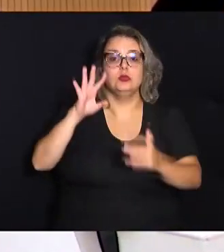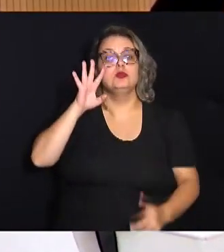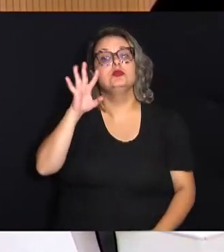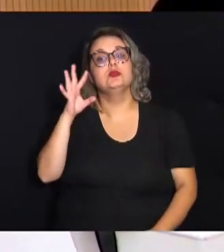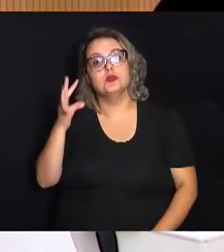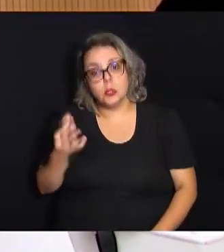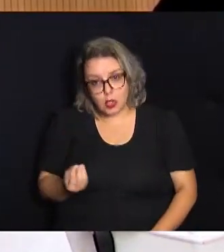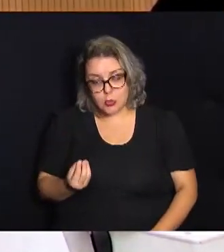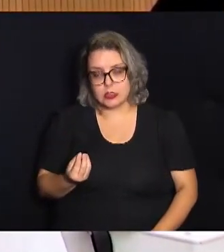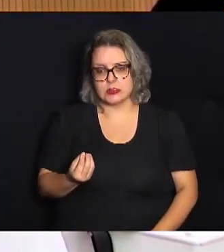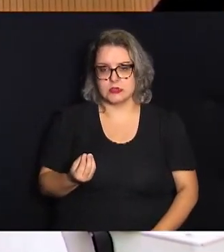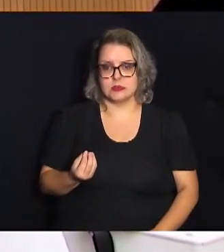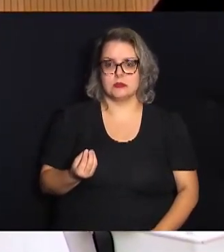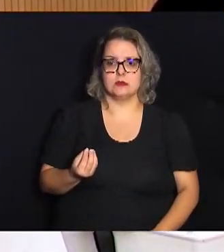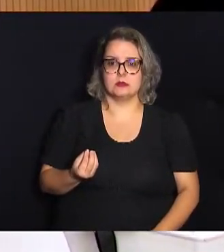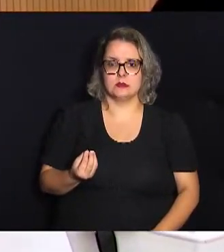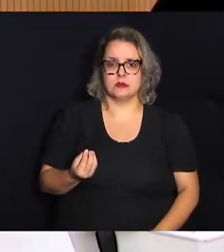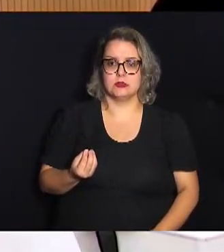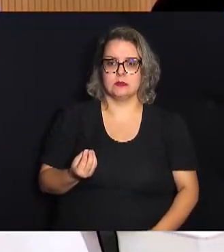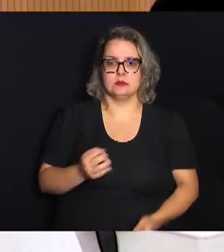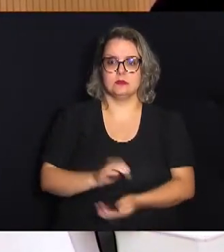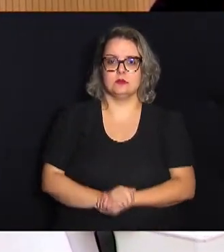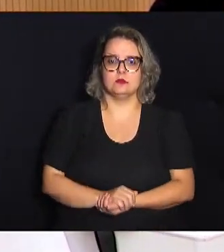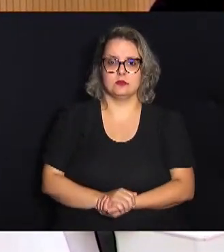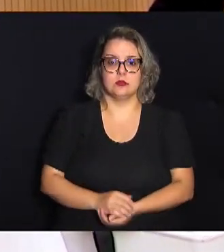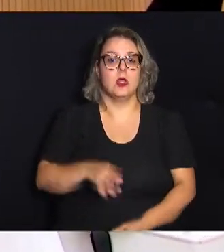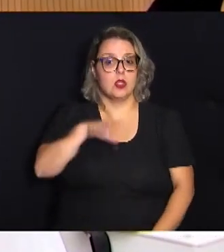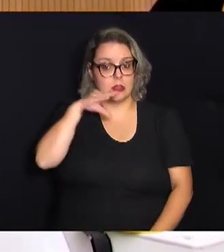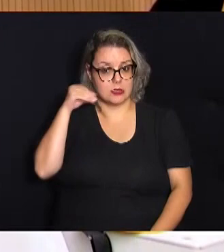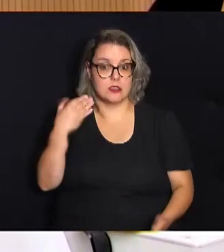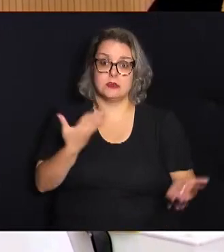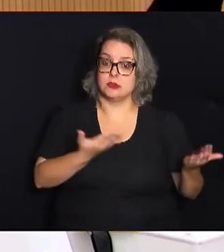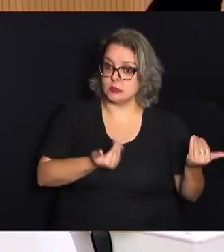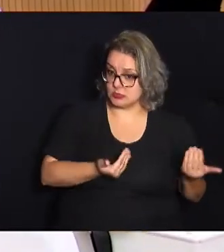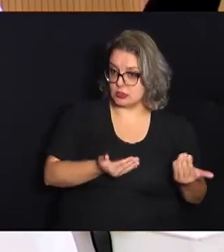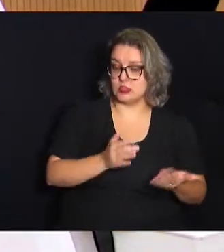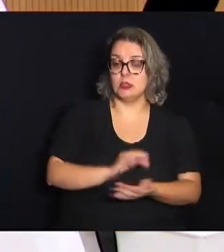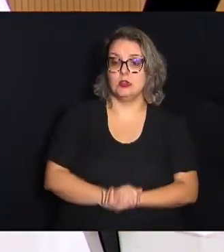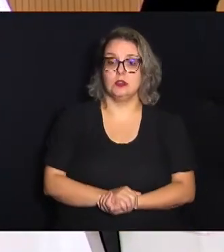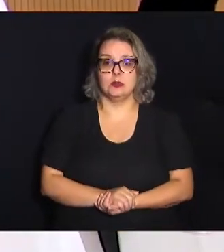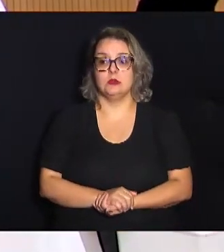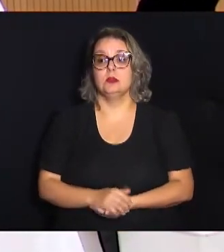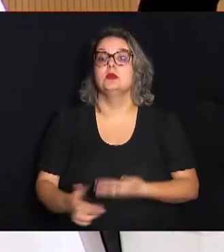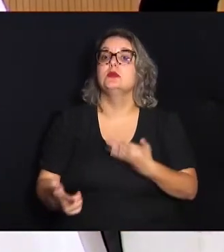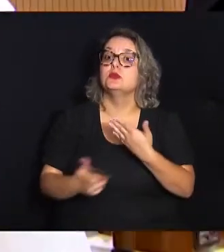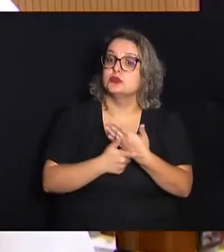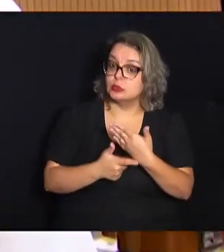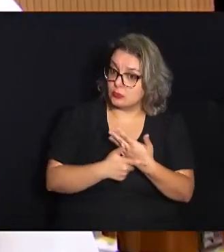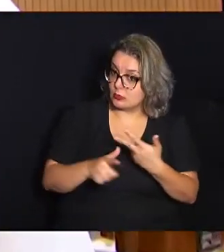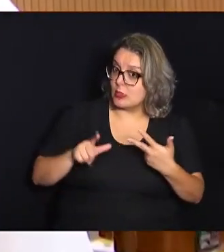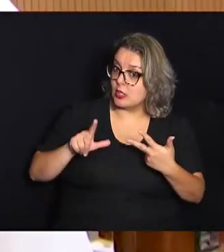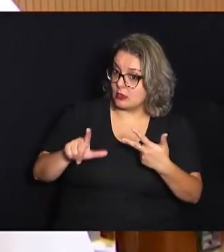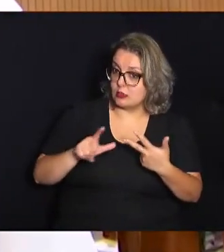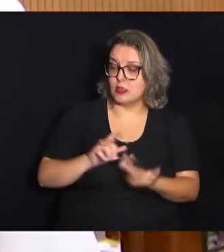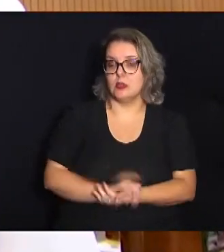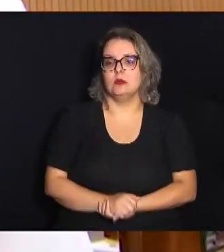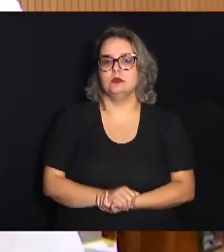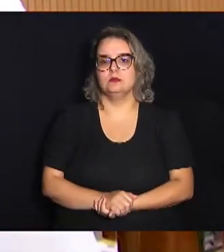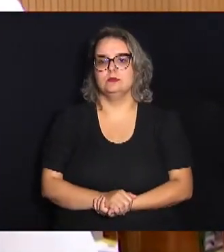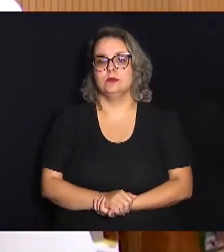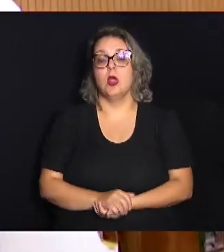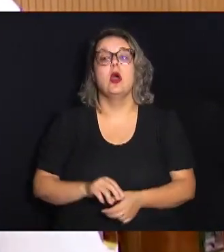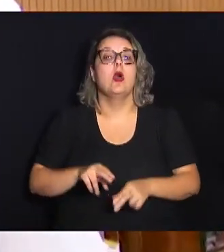conhecimento desses adolescentes e jovens, do papel do legislativo. Por